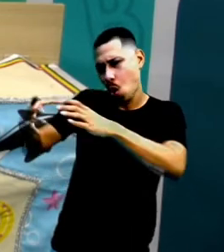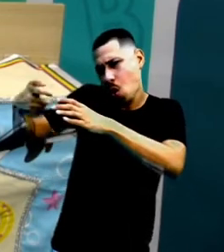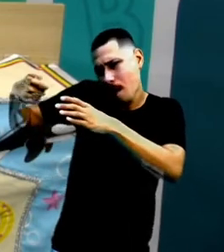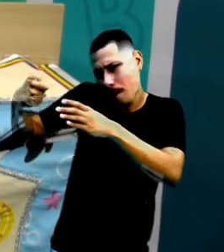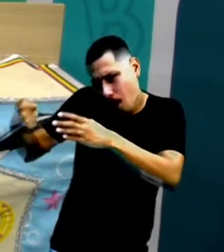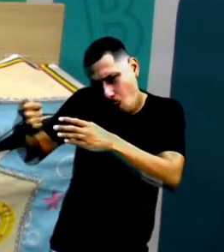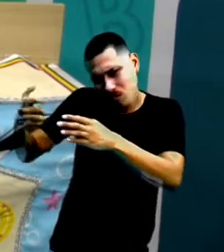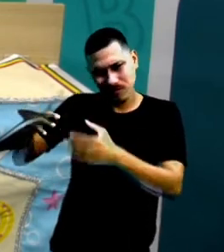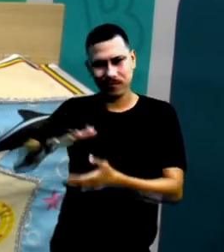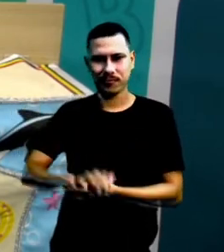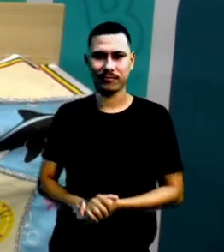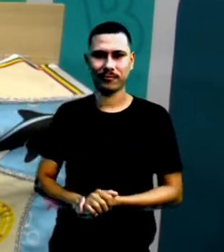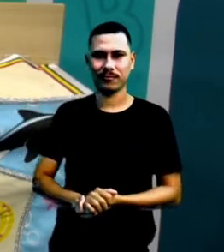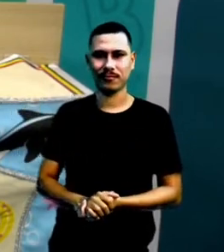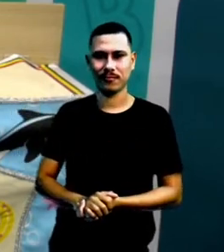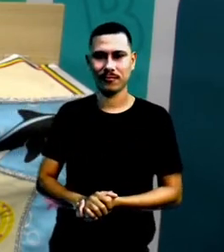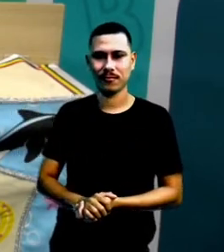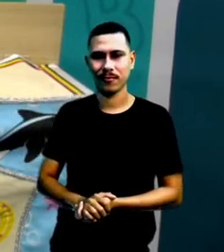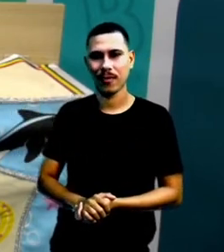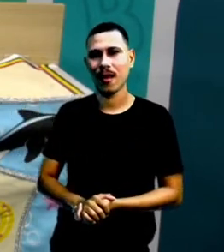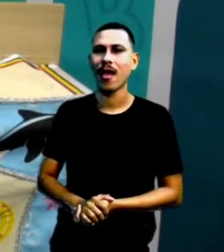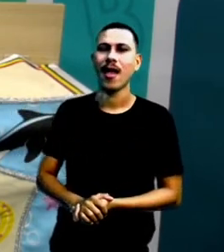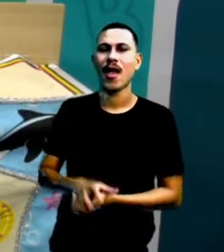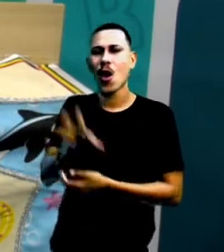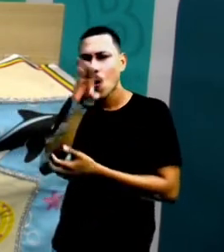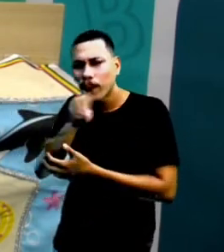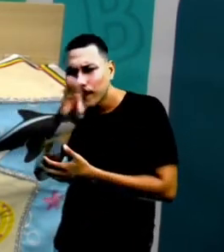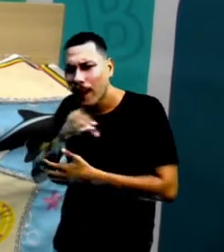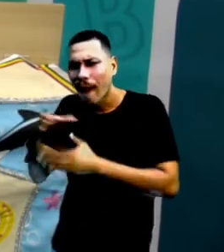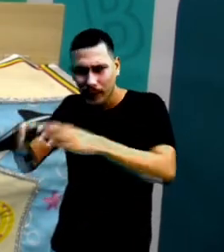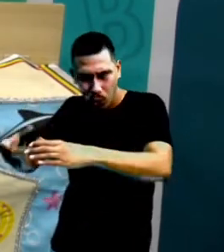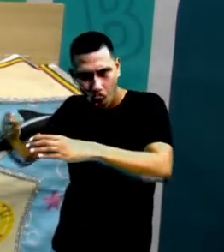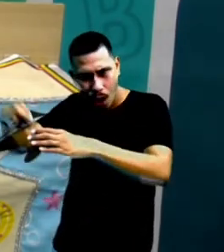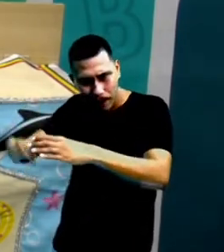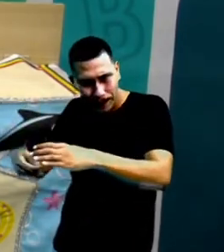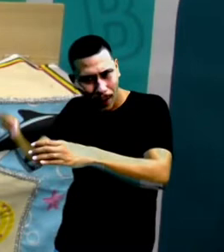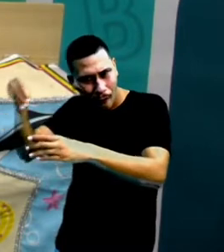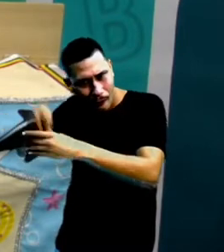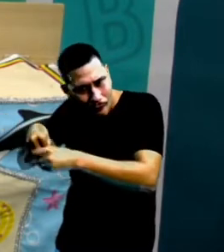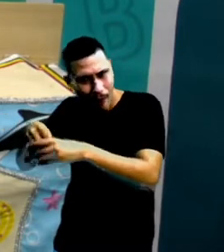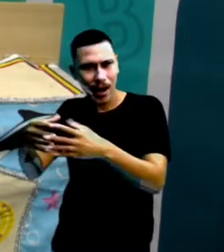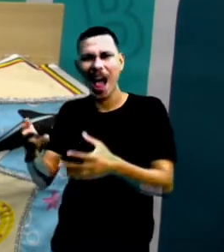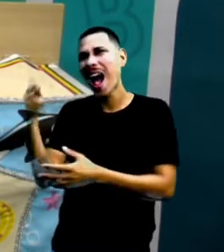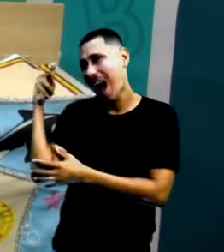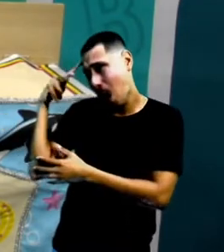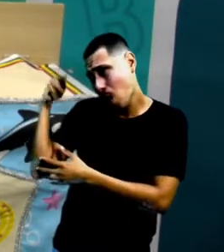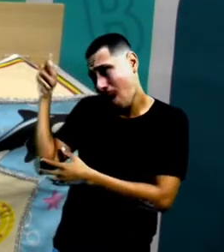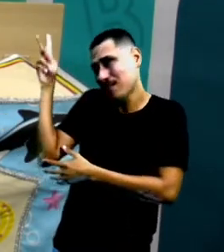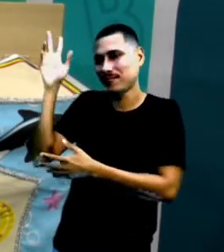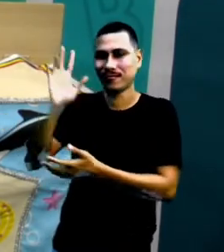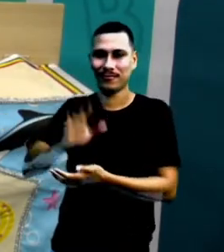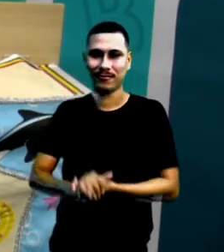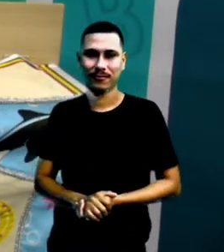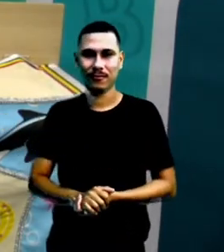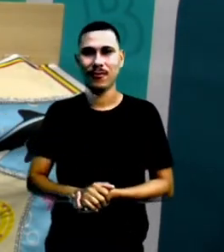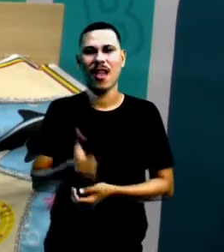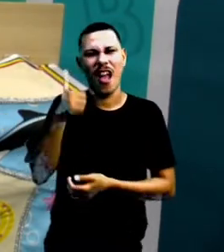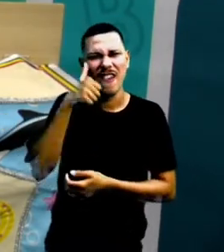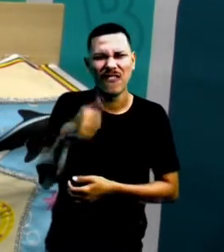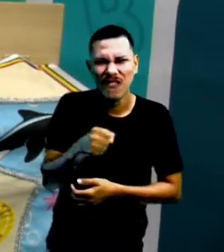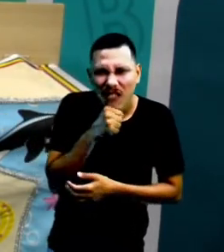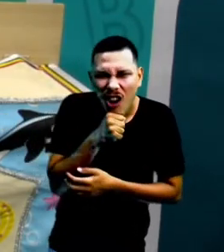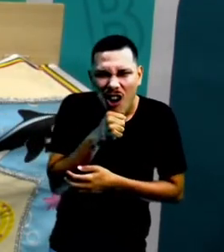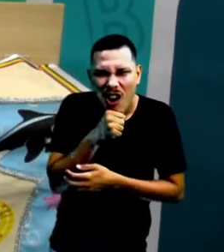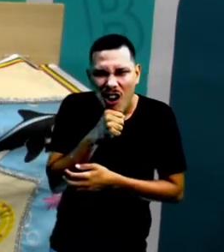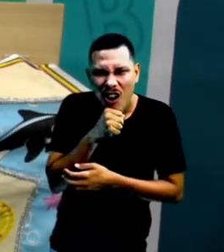E o pato? Na panela. Sim, muito bem. Então, a vovó pegou